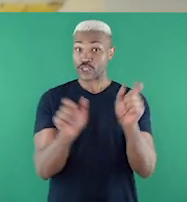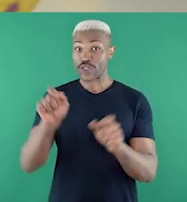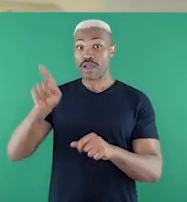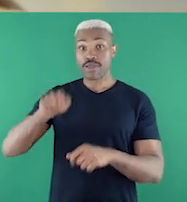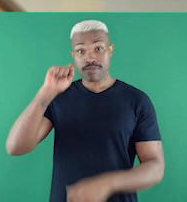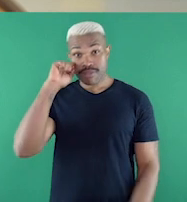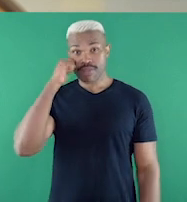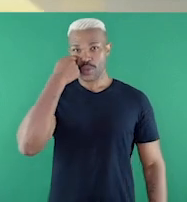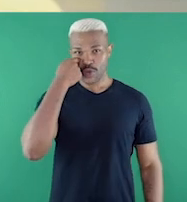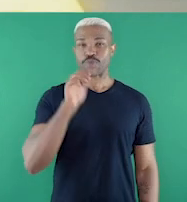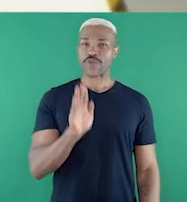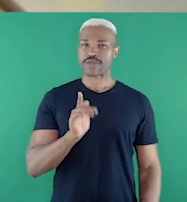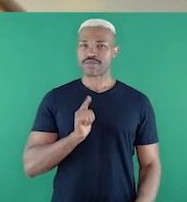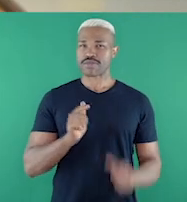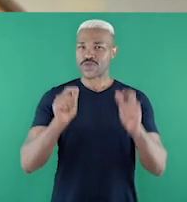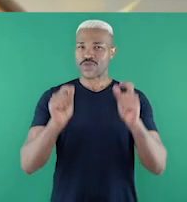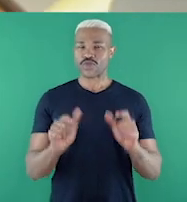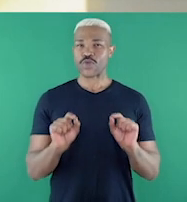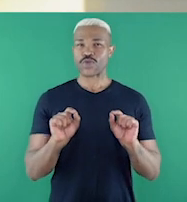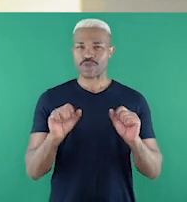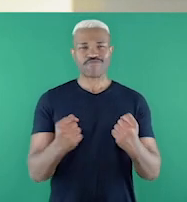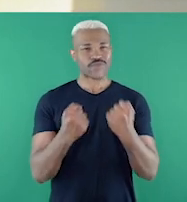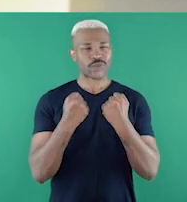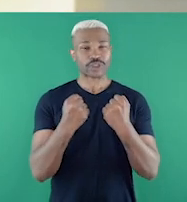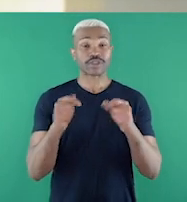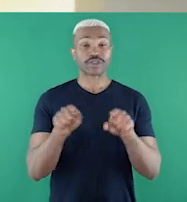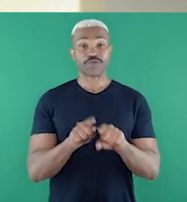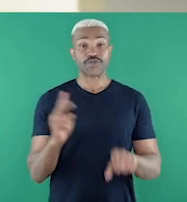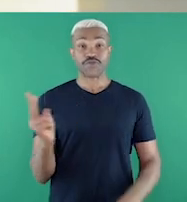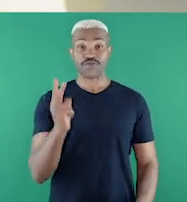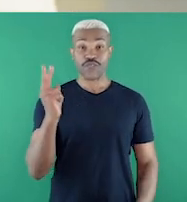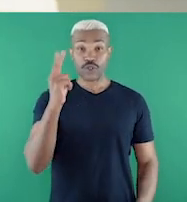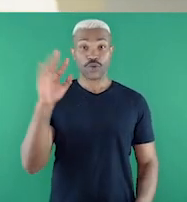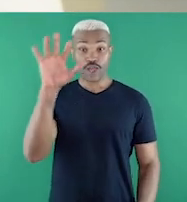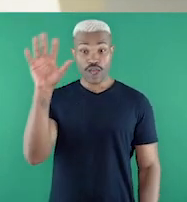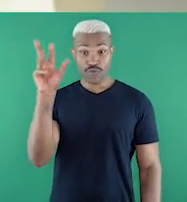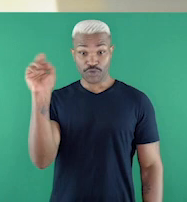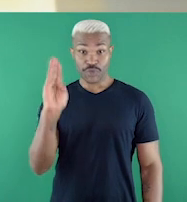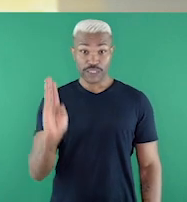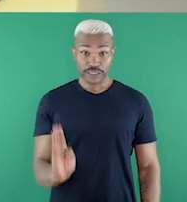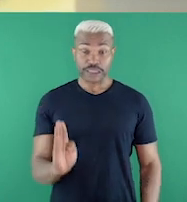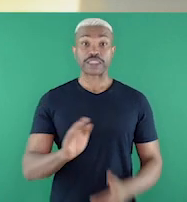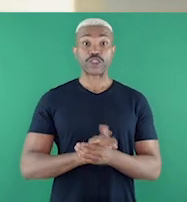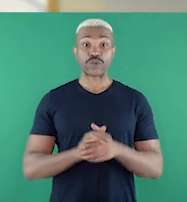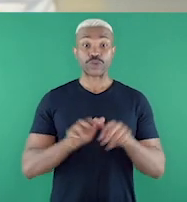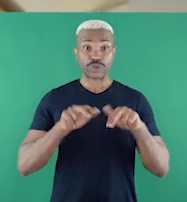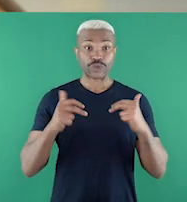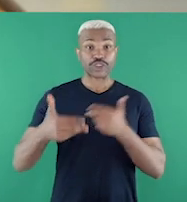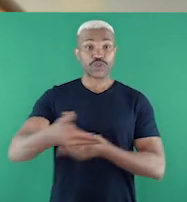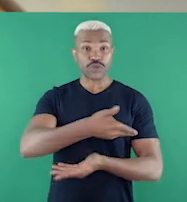negros, mas tem esse lugar, né, de potência e esse valor civilizatório afro-brasileiro, tanto da